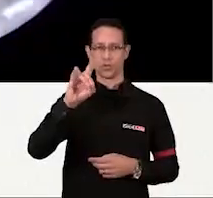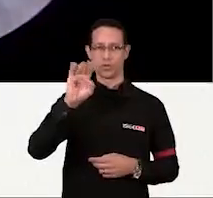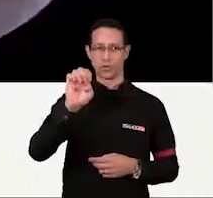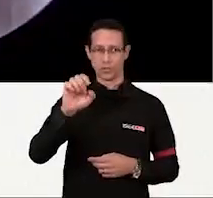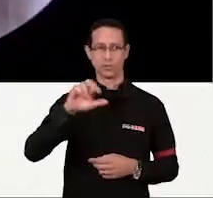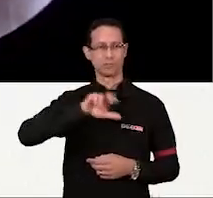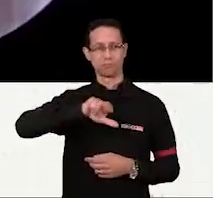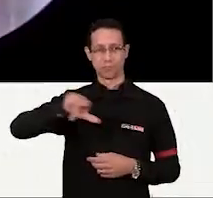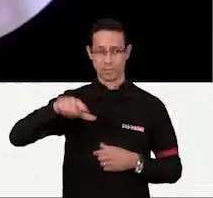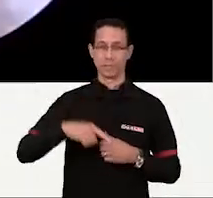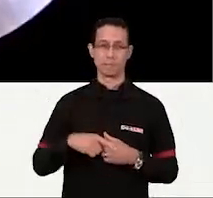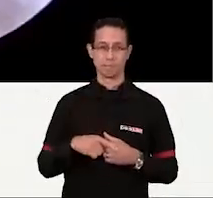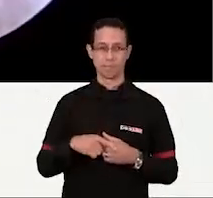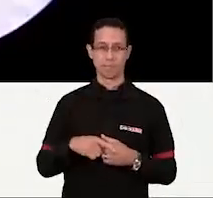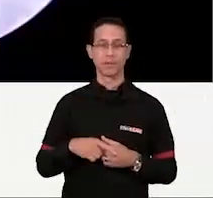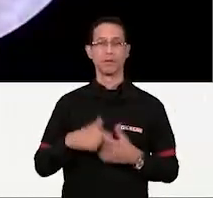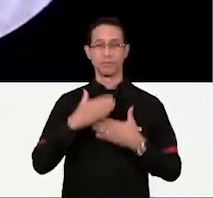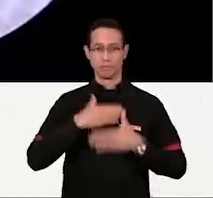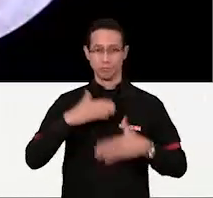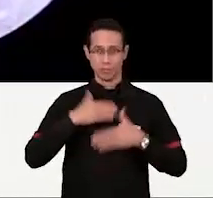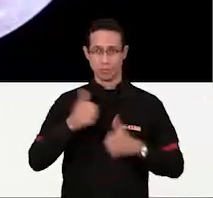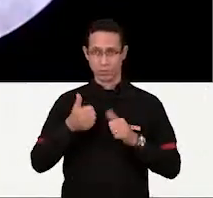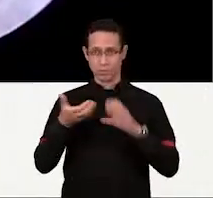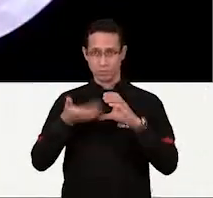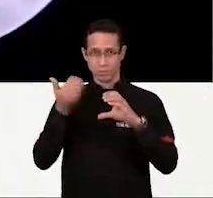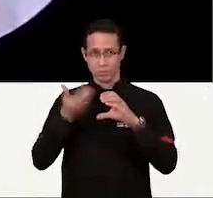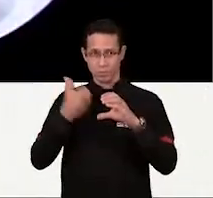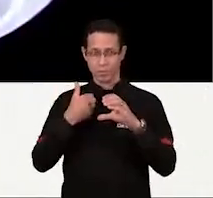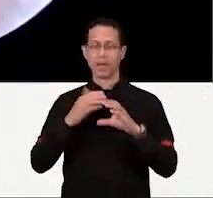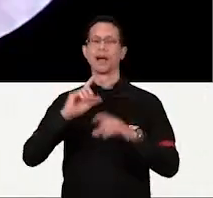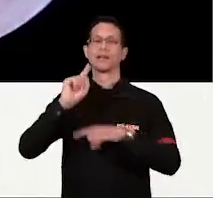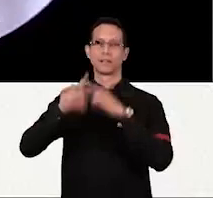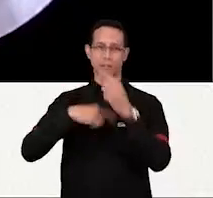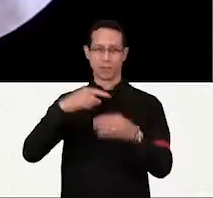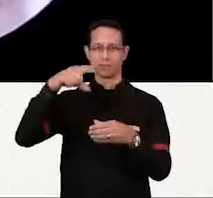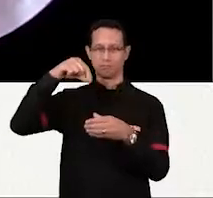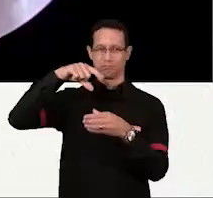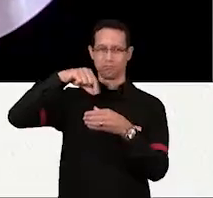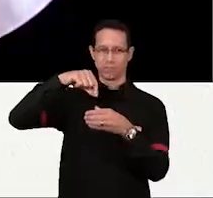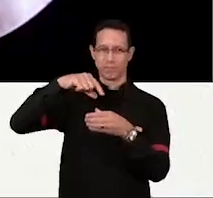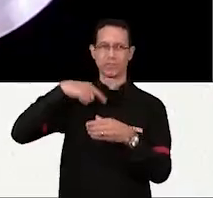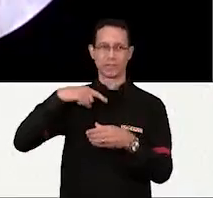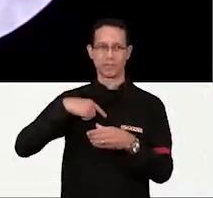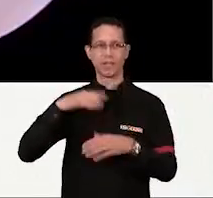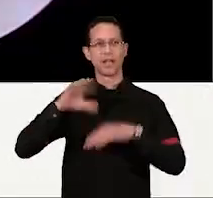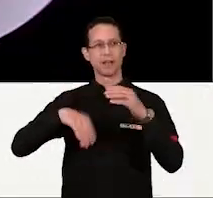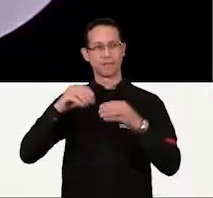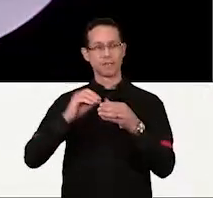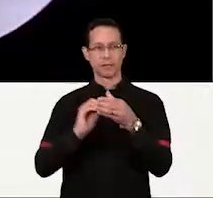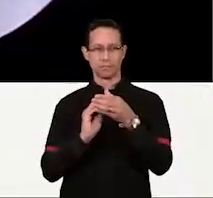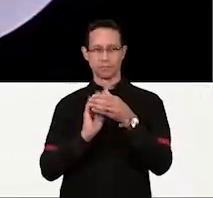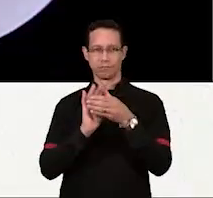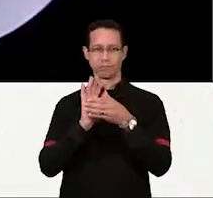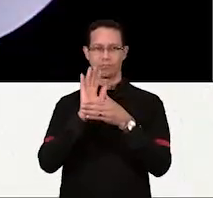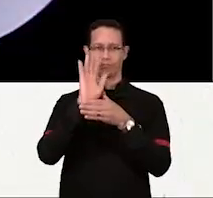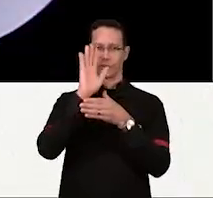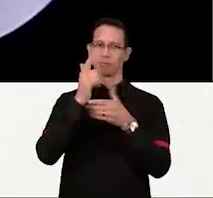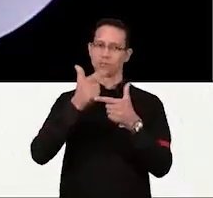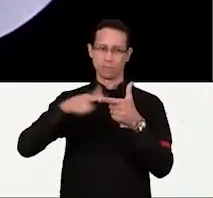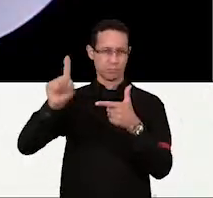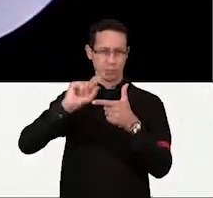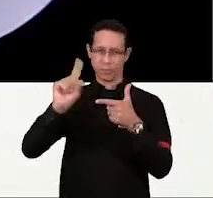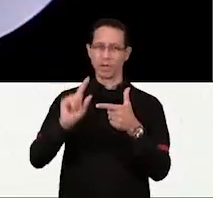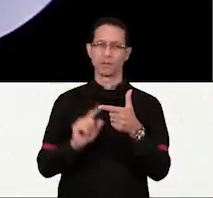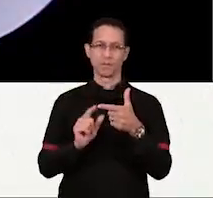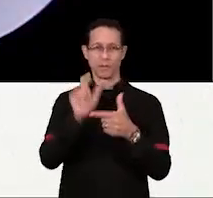você está tranquilo, que está bem lavadinho, você aplica essa medicação, às vezes extrapola para o canal vertical, né, para o canal